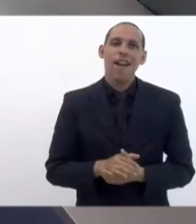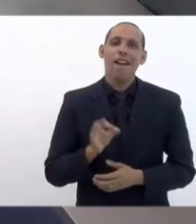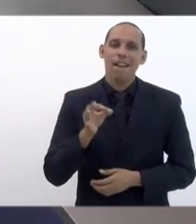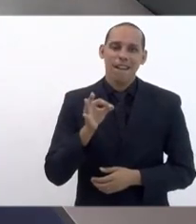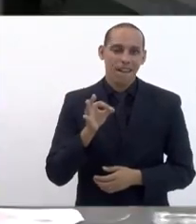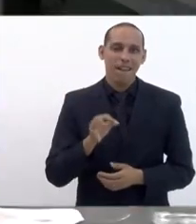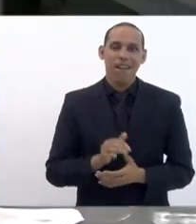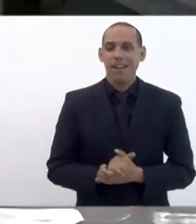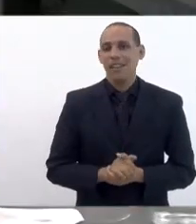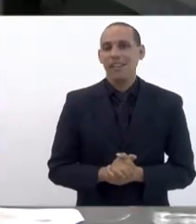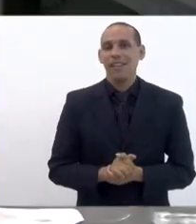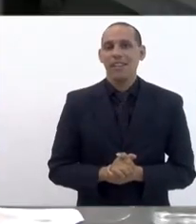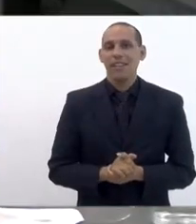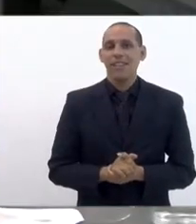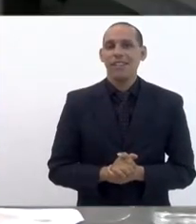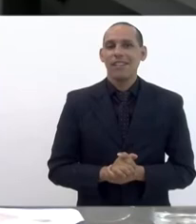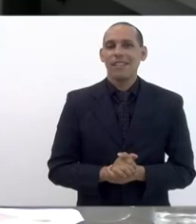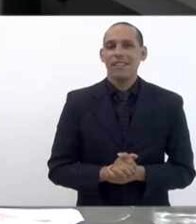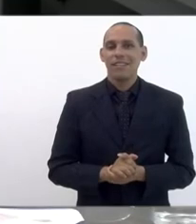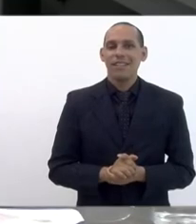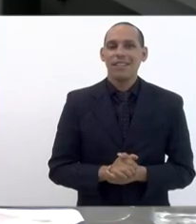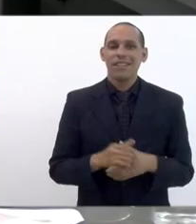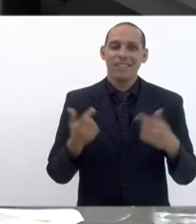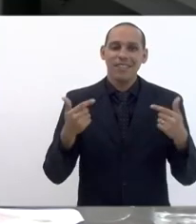senhor está vendo,